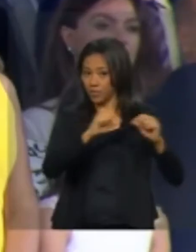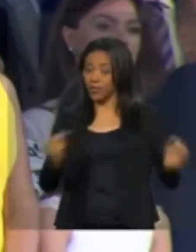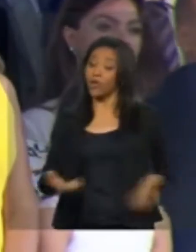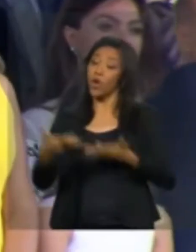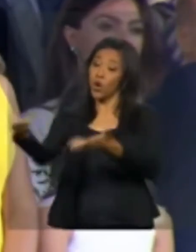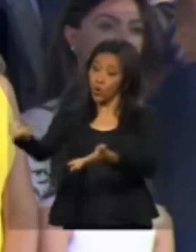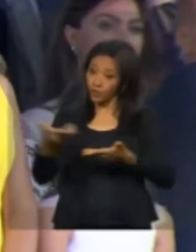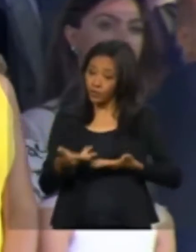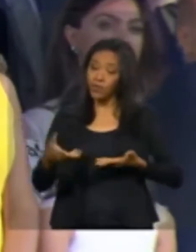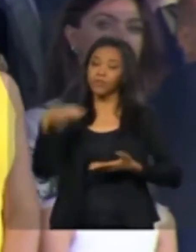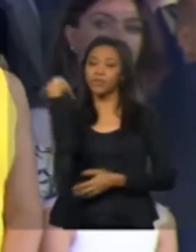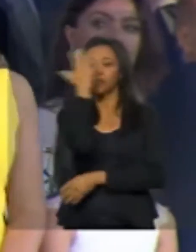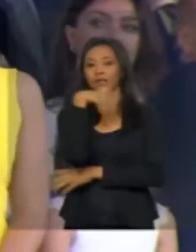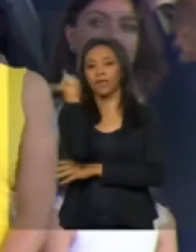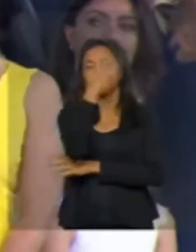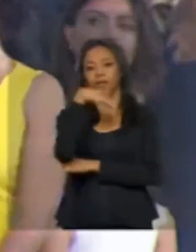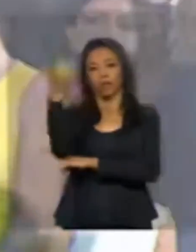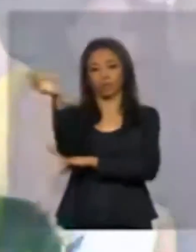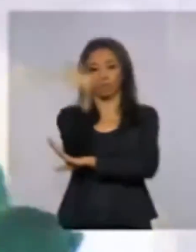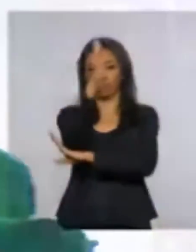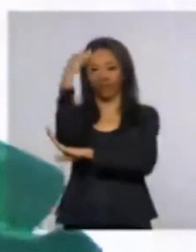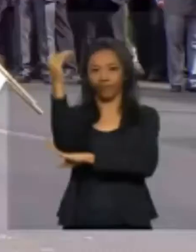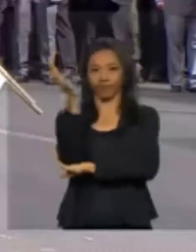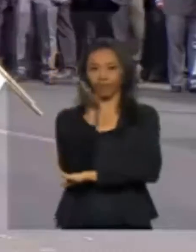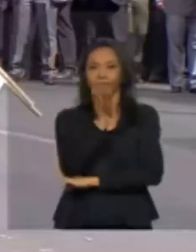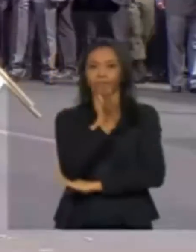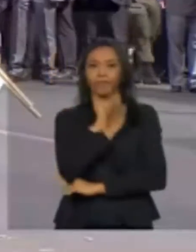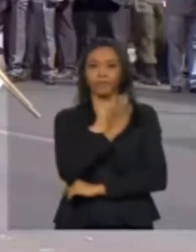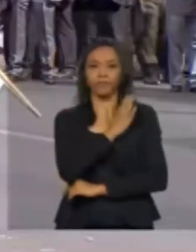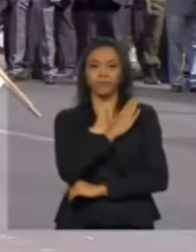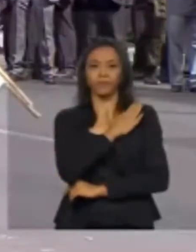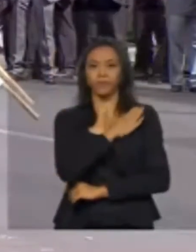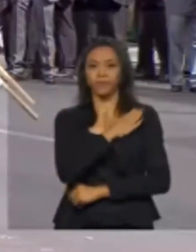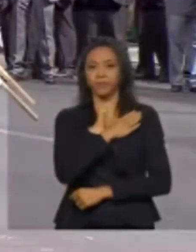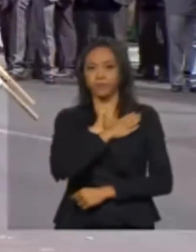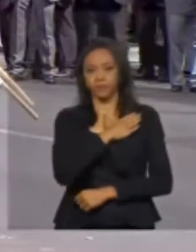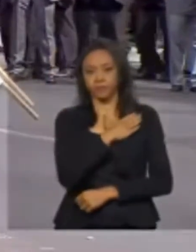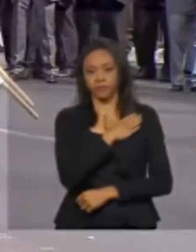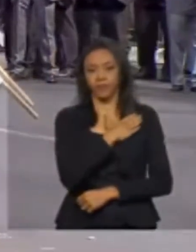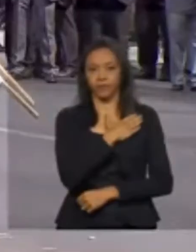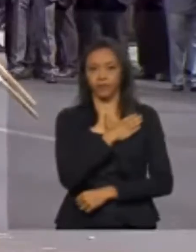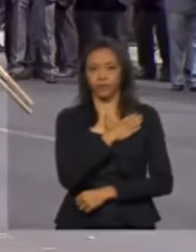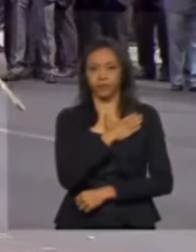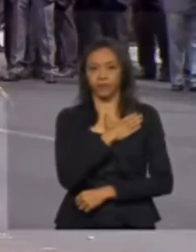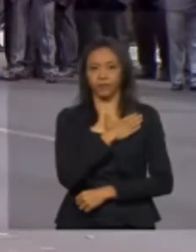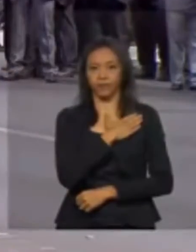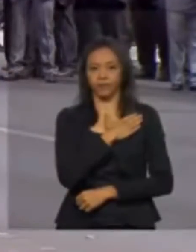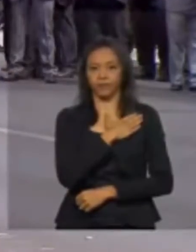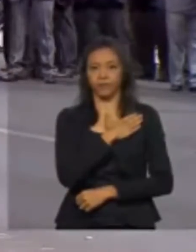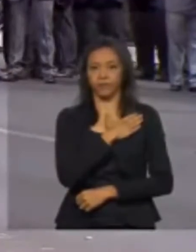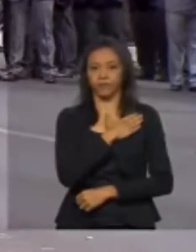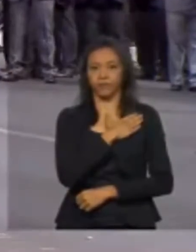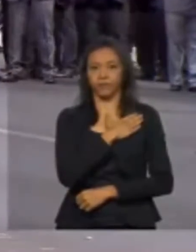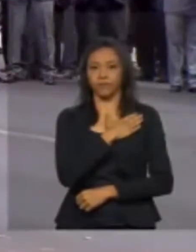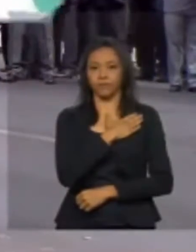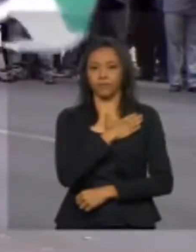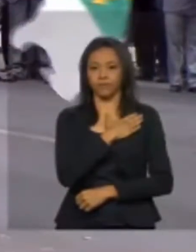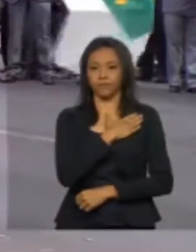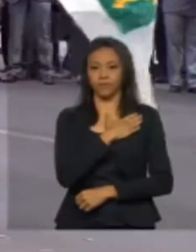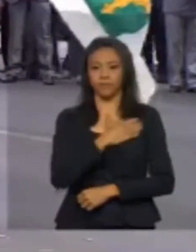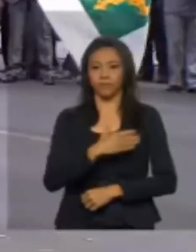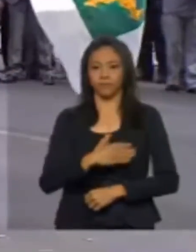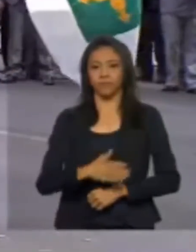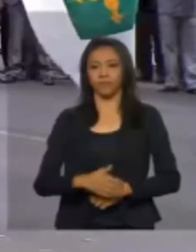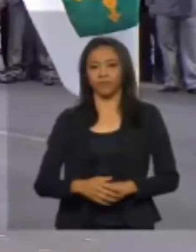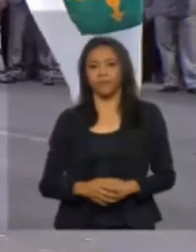atores envolvidos nesse processo, foram proibidos de chegar à Praça dos Três Poderes, ficando pelo menos a